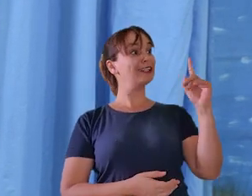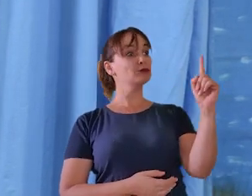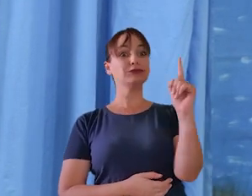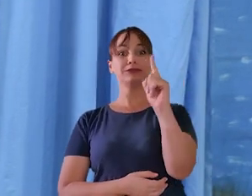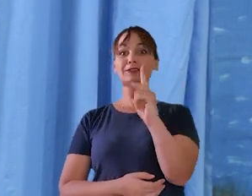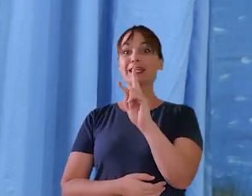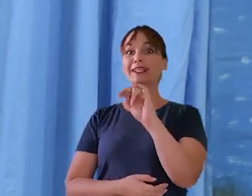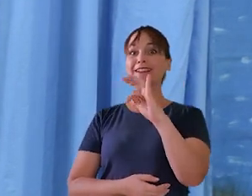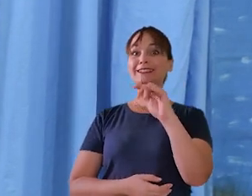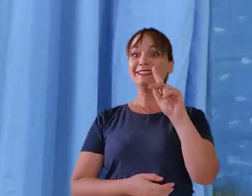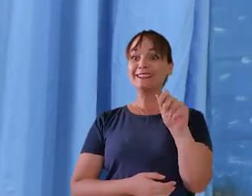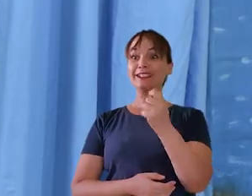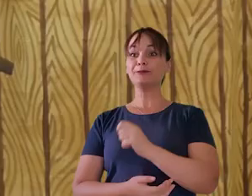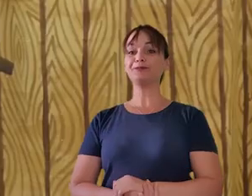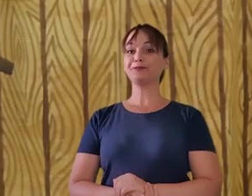Ritinha.